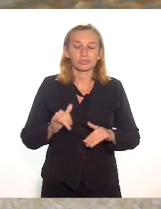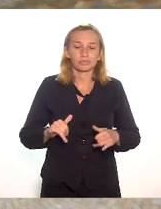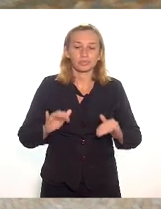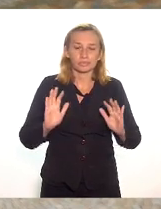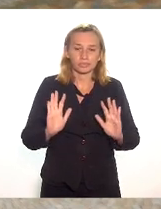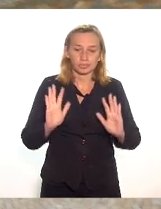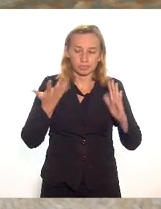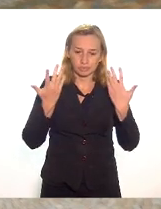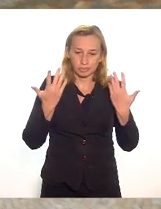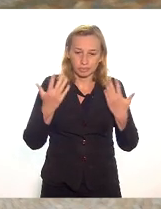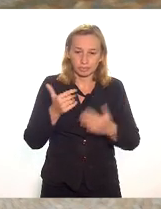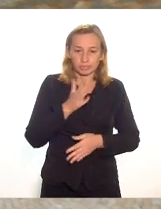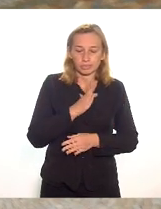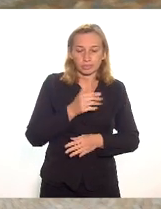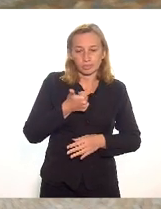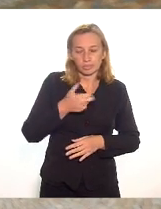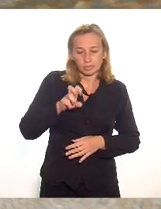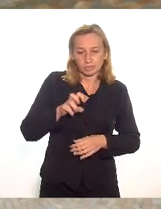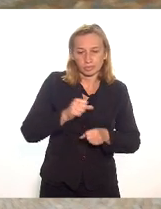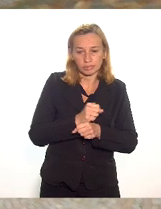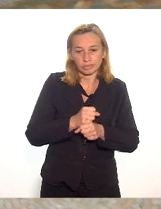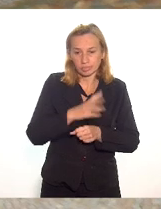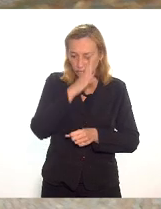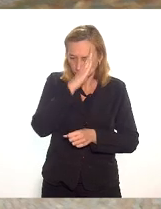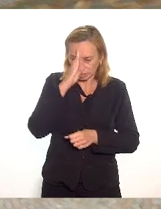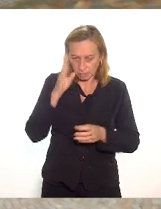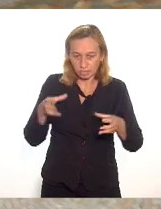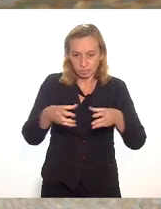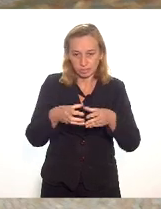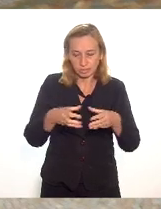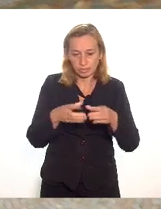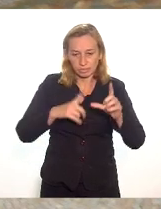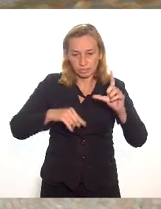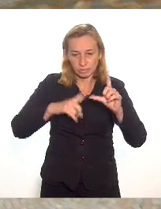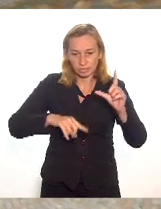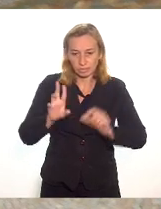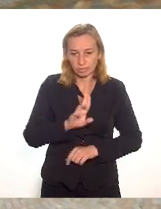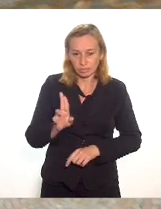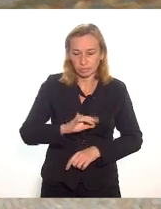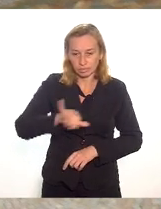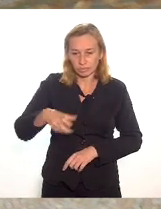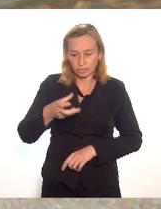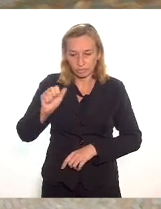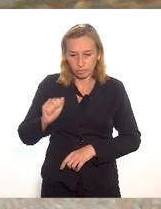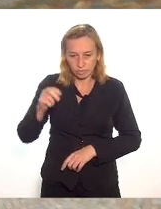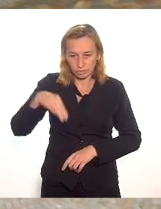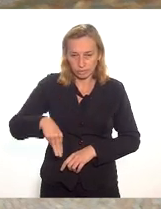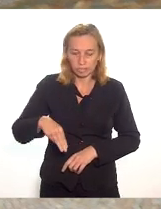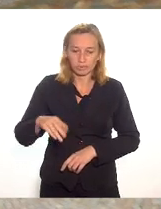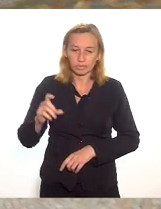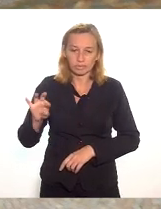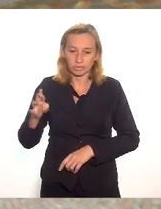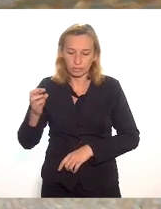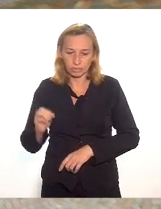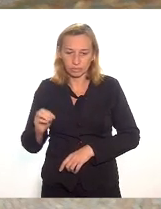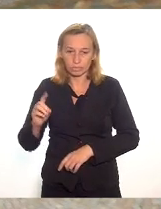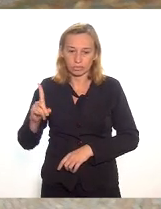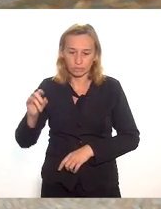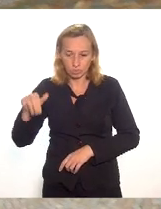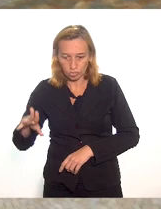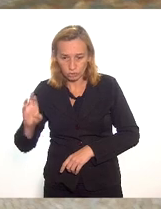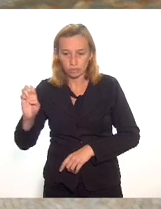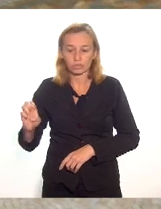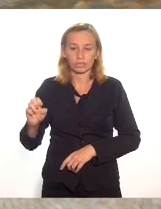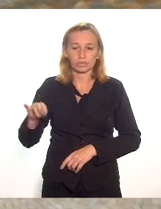15 anos da Academia de Letras de Patinho de Alferes, que leva o nome de Joaquim Osório Duque Estrada, inspirada em